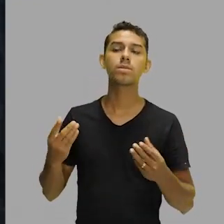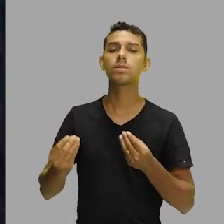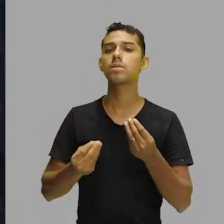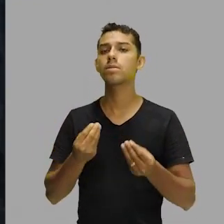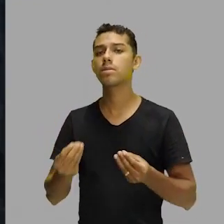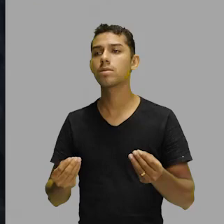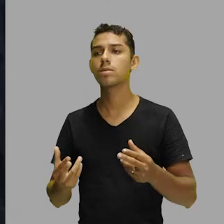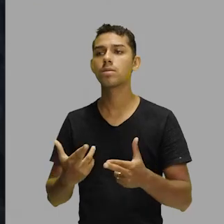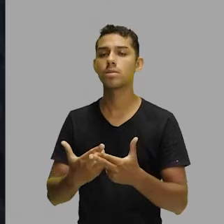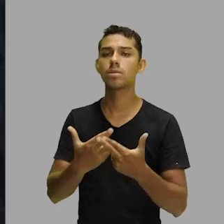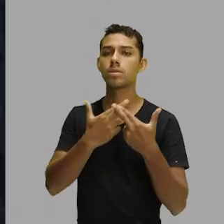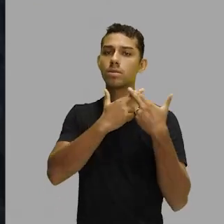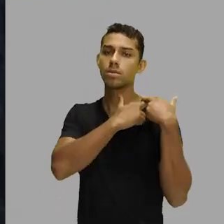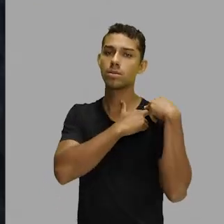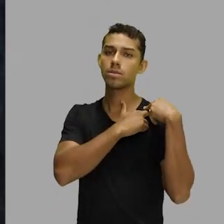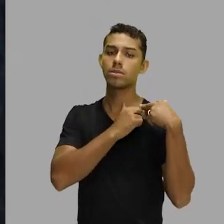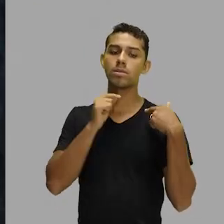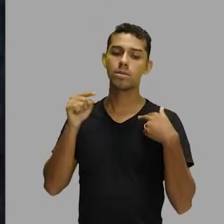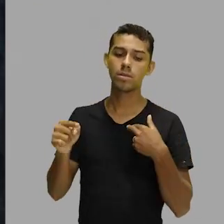seria responsável pela